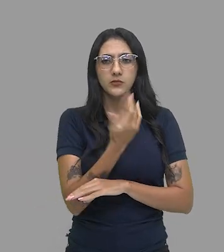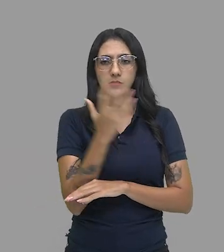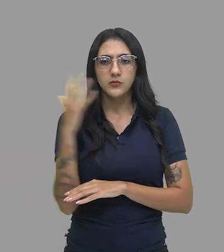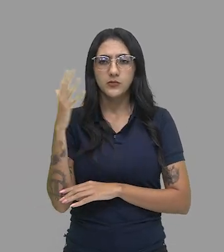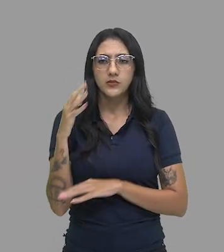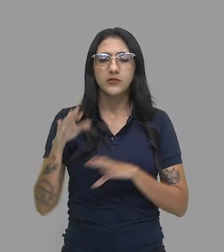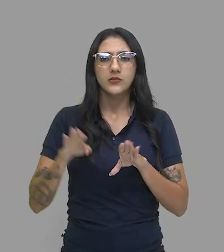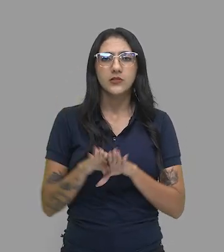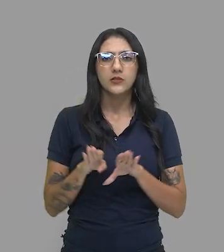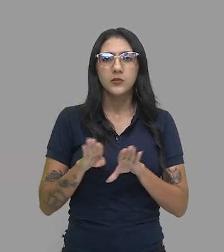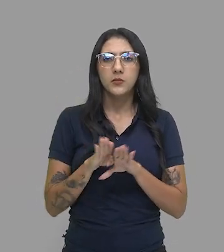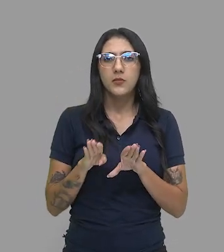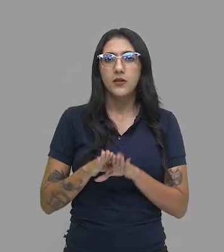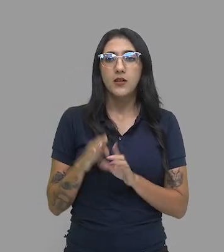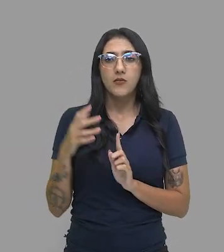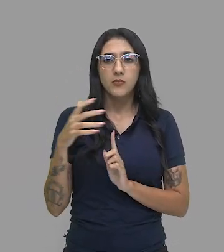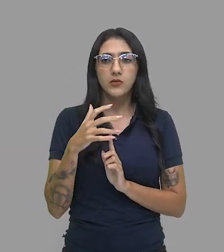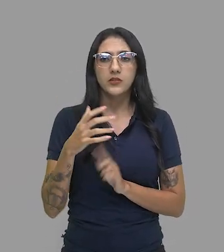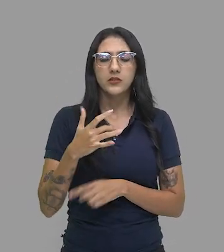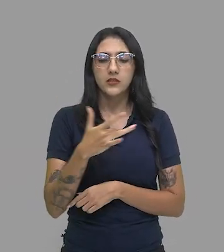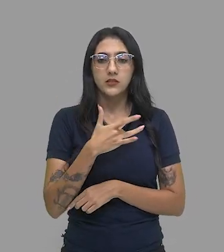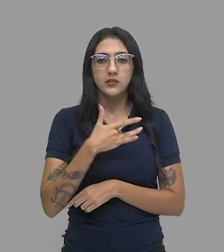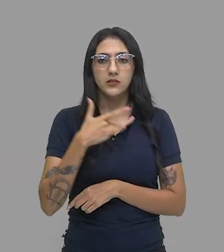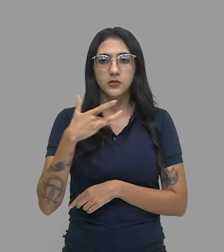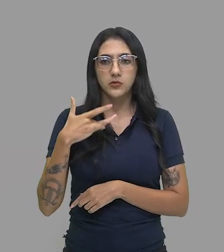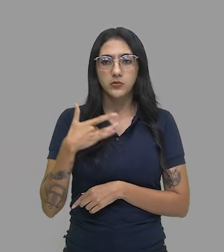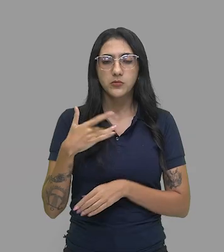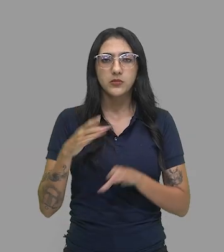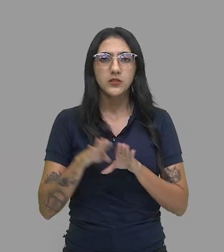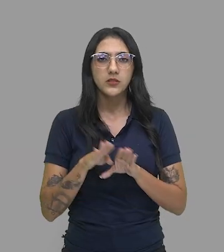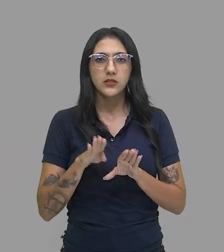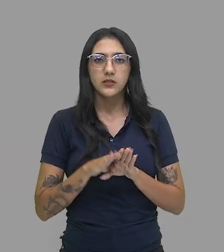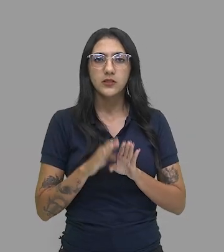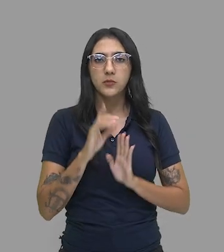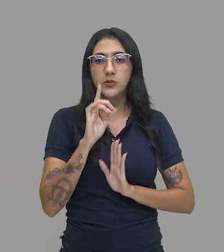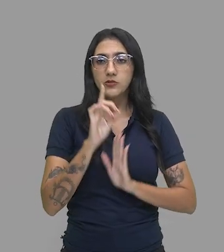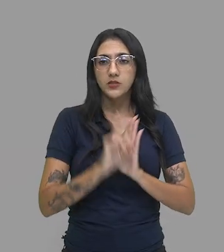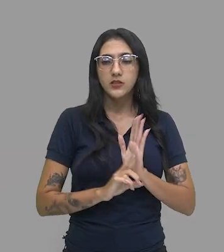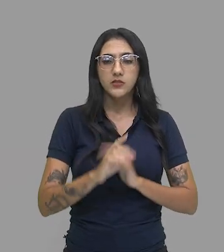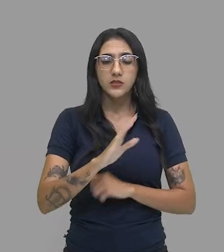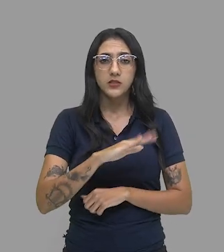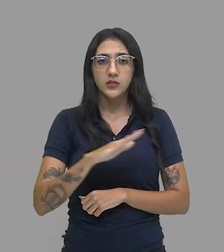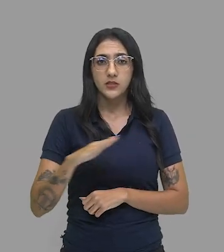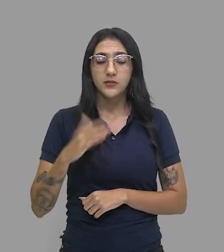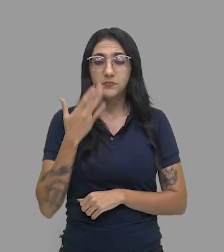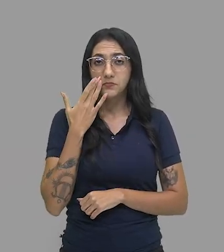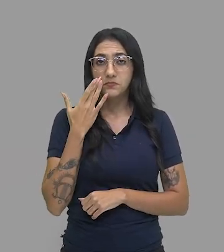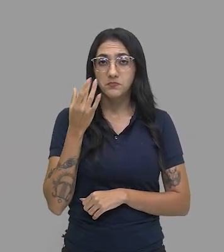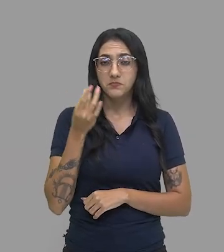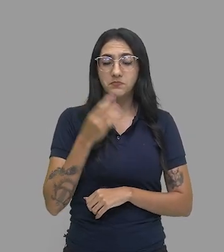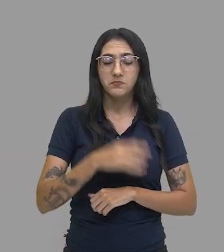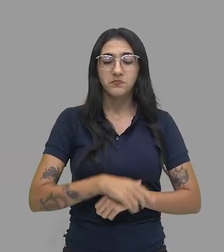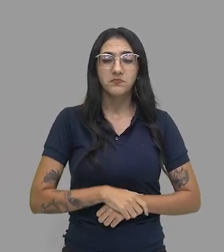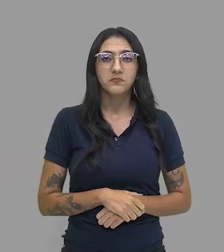também afeta a saúde e os direitos das crianças. Vamos